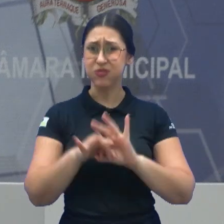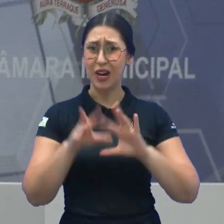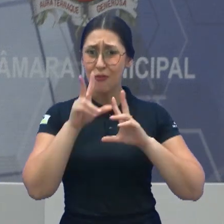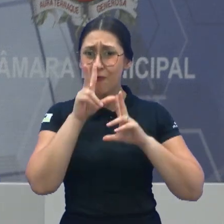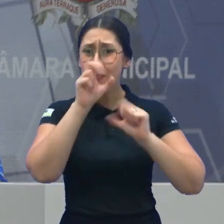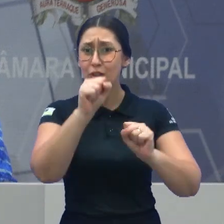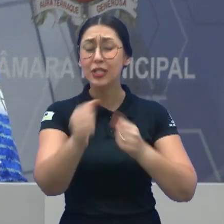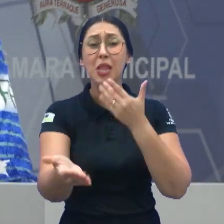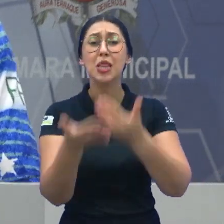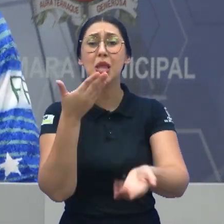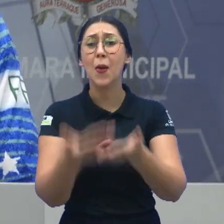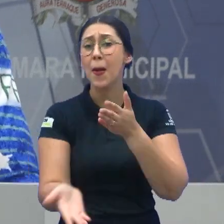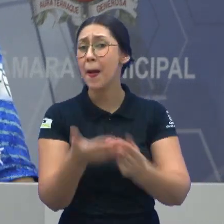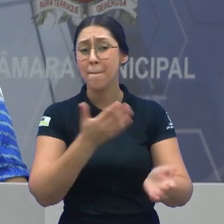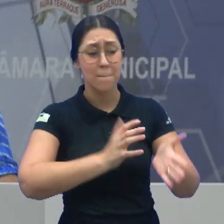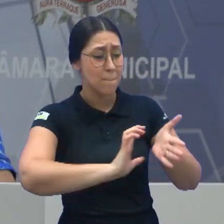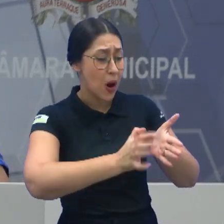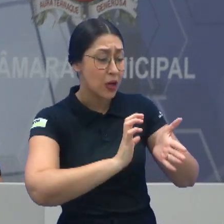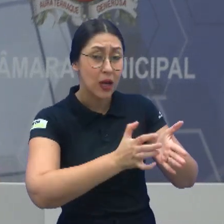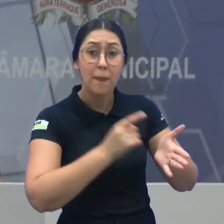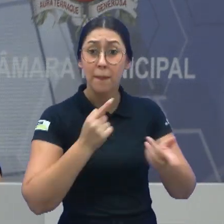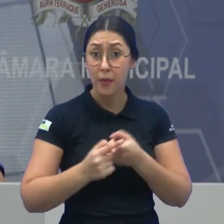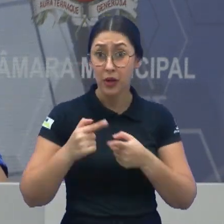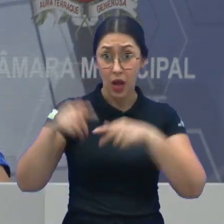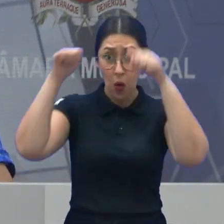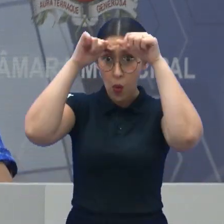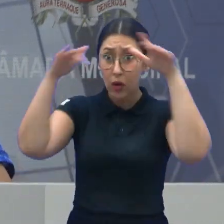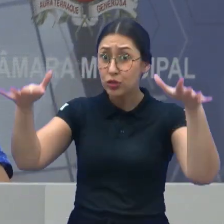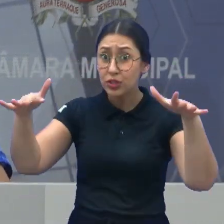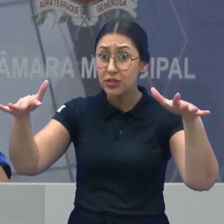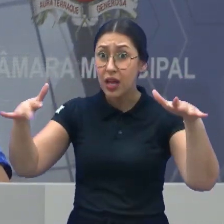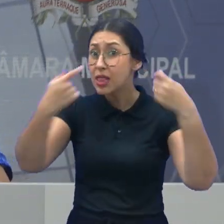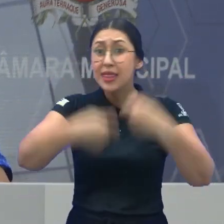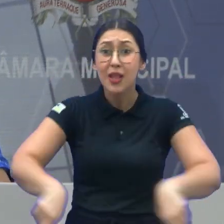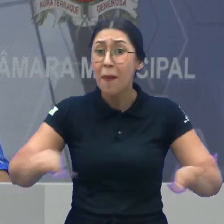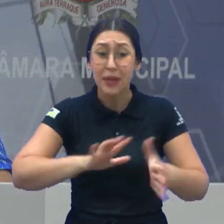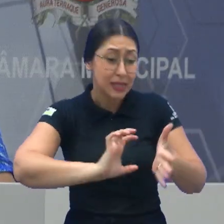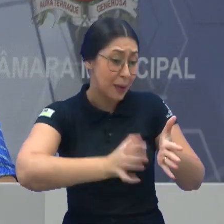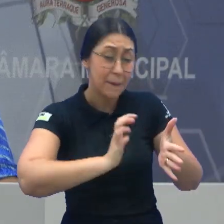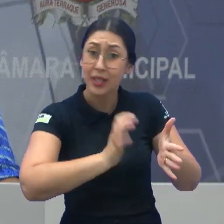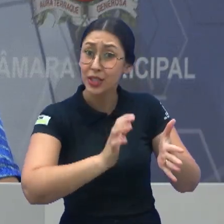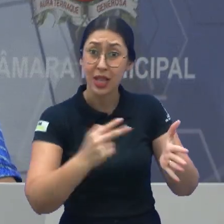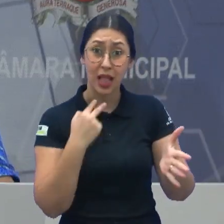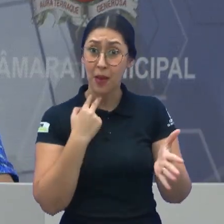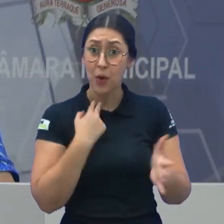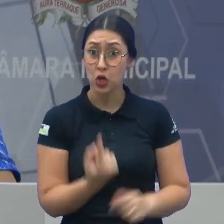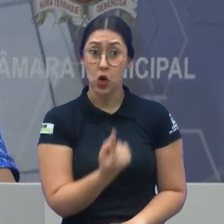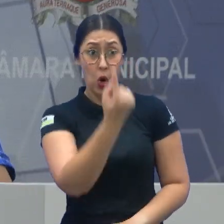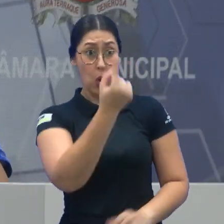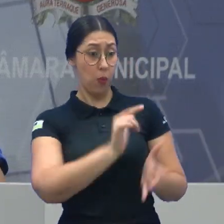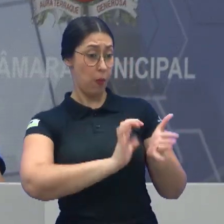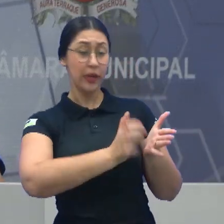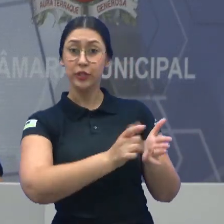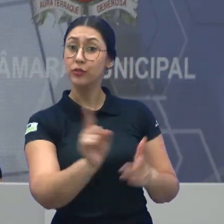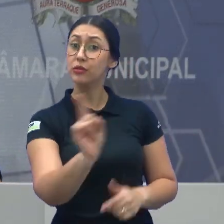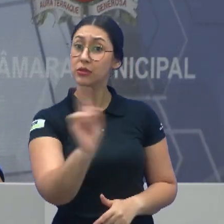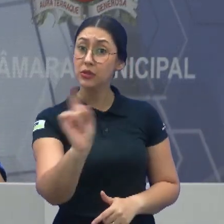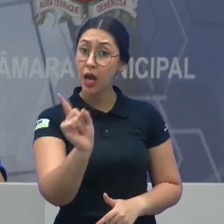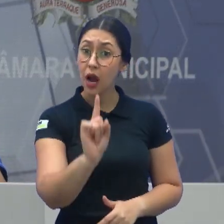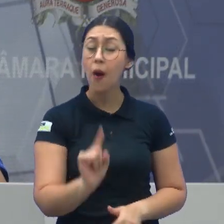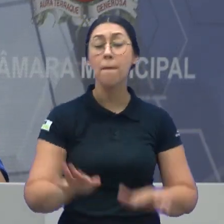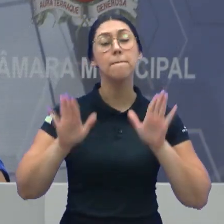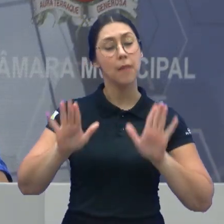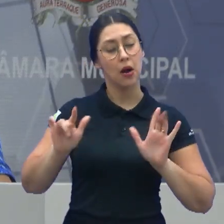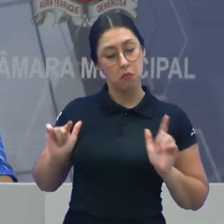partidária, porque a bandeira do autismo, do autista, não pode ter uma bandeira partidária, não pode ter uma bandeira política, mas uma política